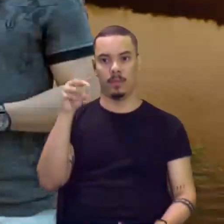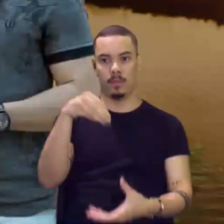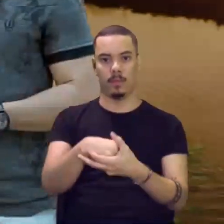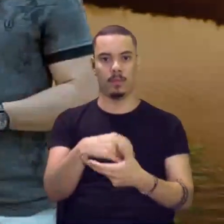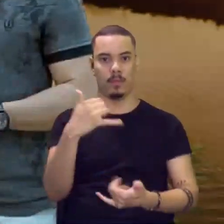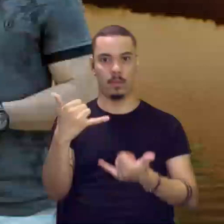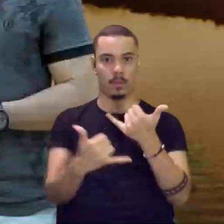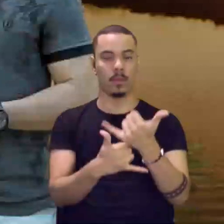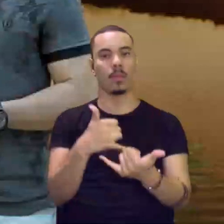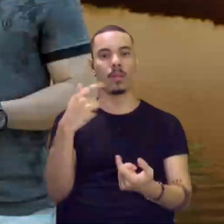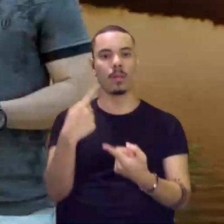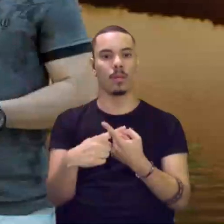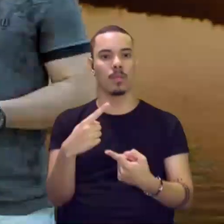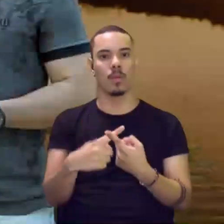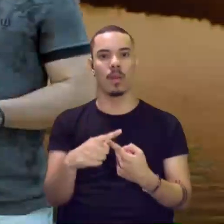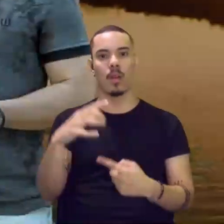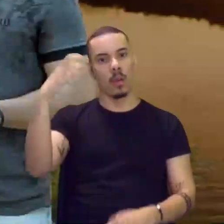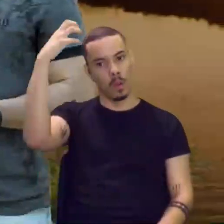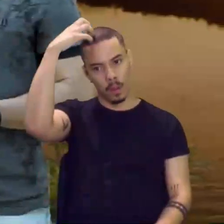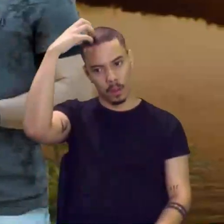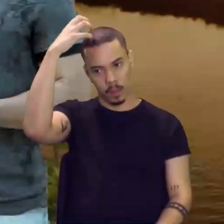para que cada rei não seja